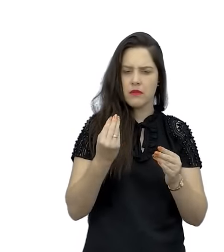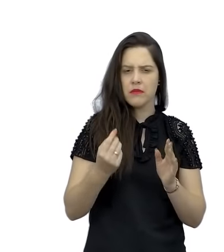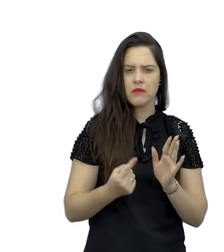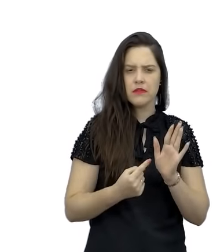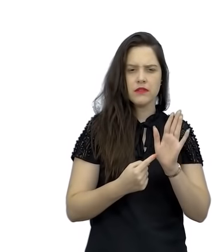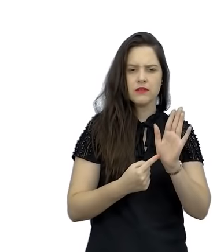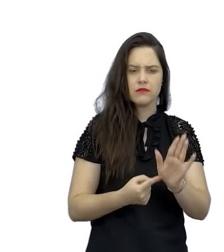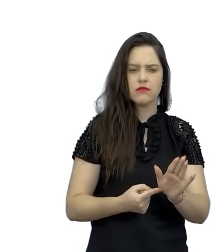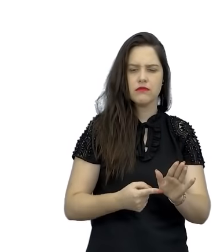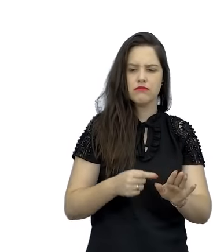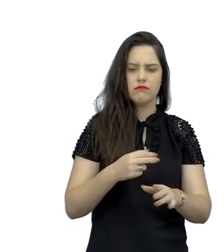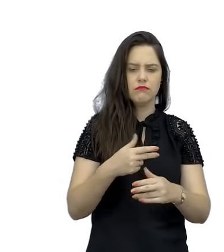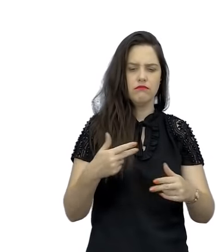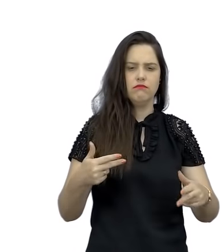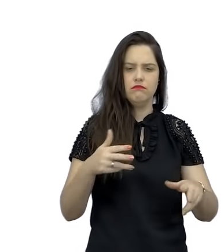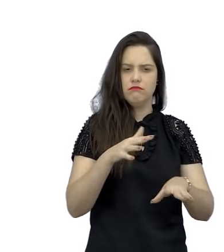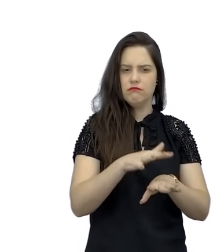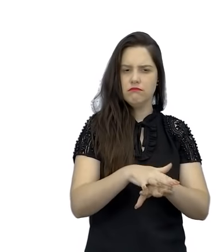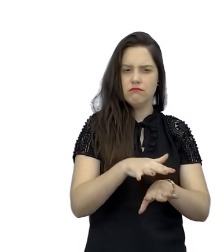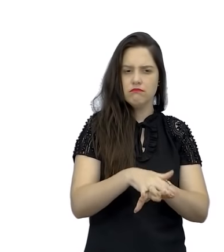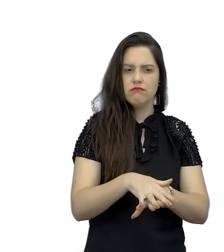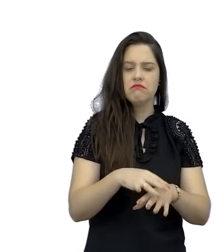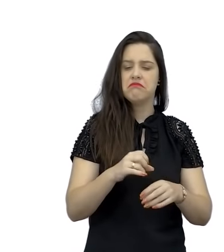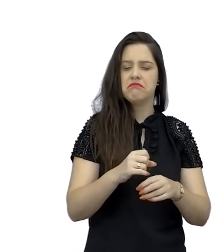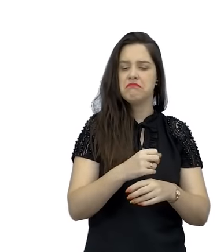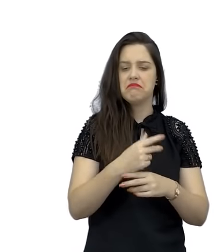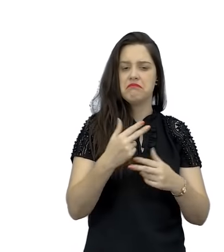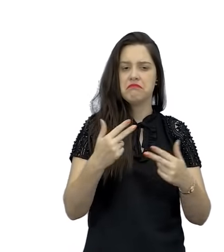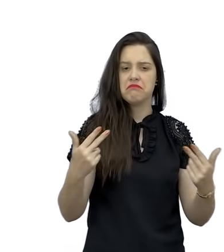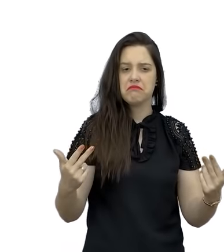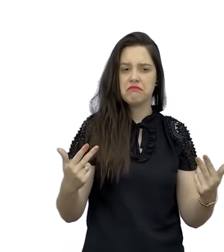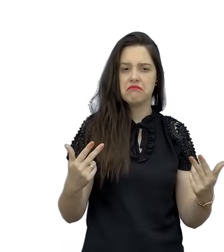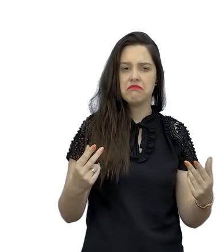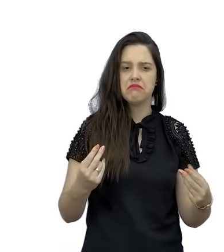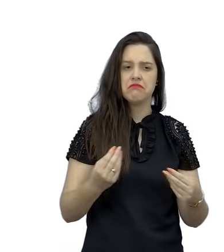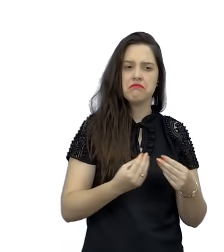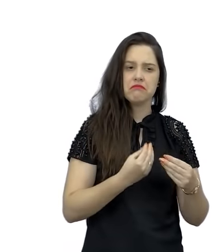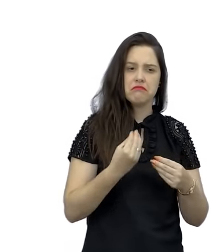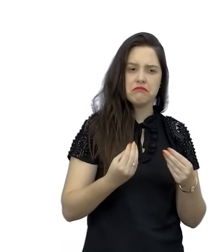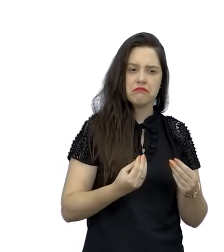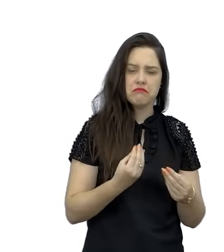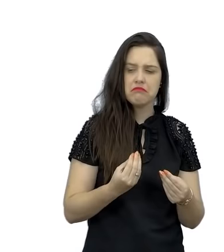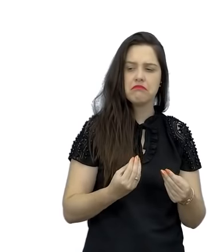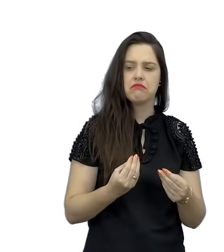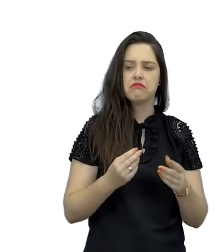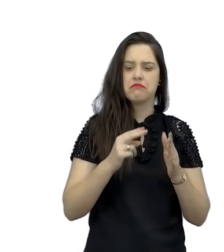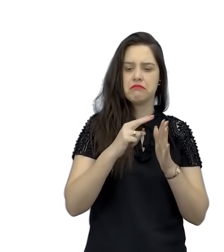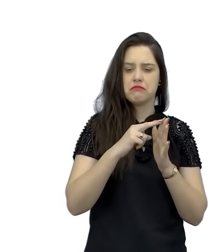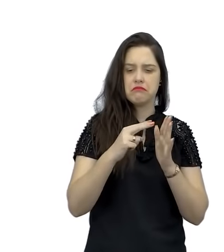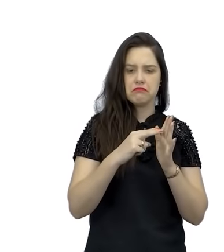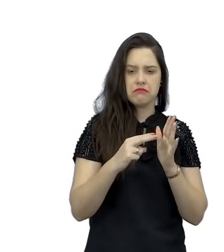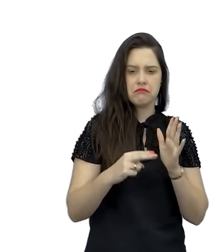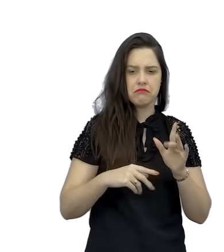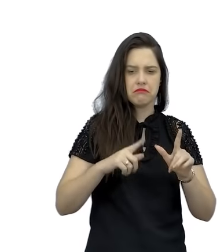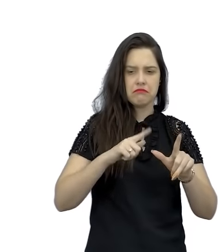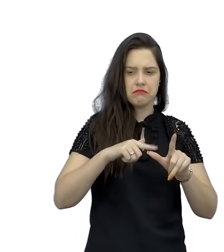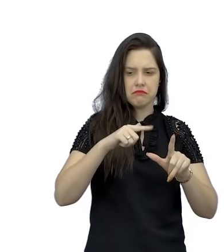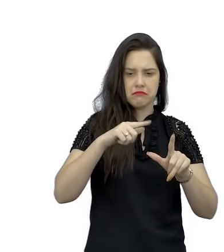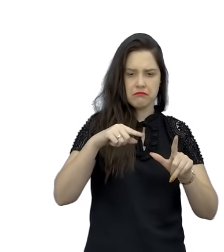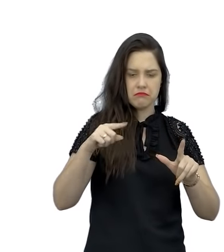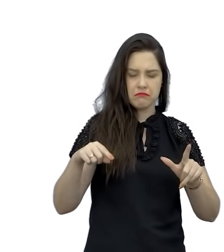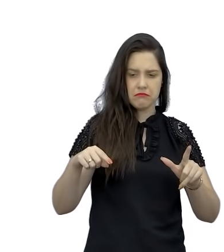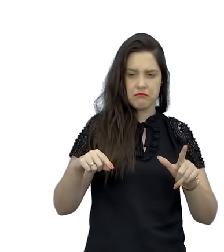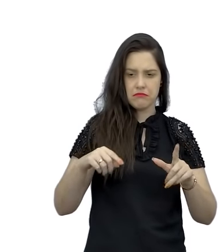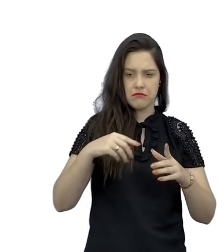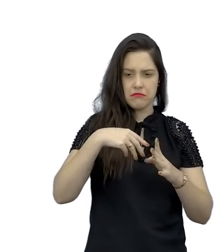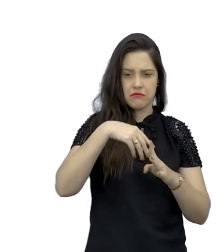objetos matemáticos e de situações. Então, aqui, quando ele sabe fazer a leitura de um gráfico, de uma tabela, de